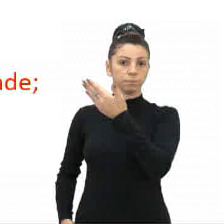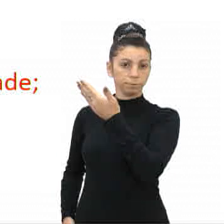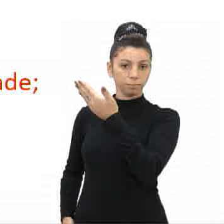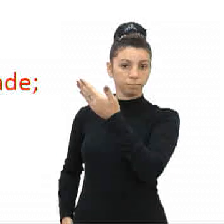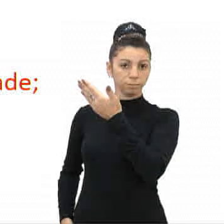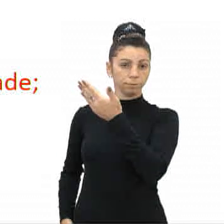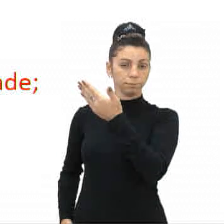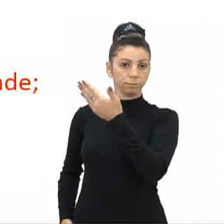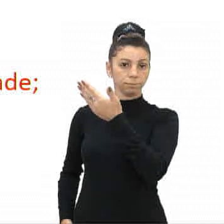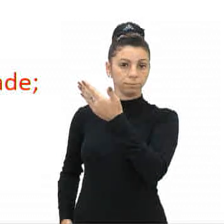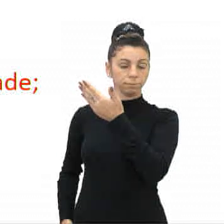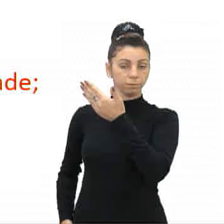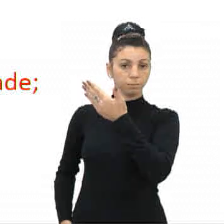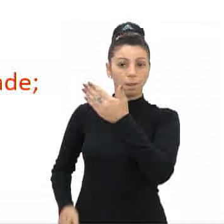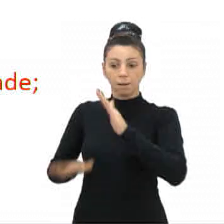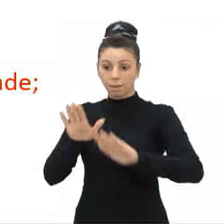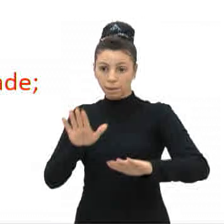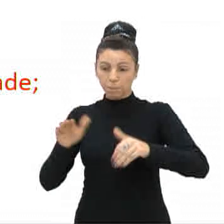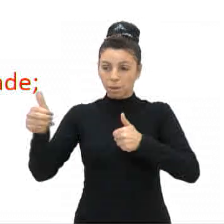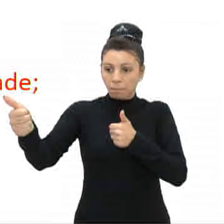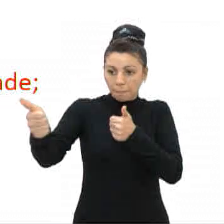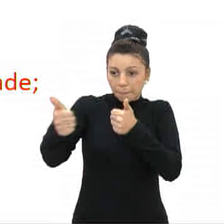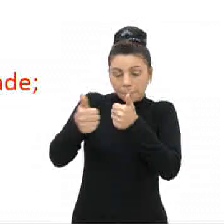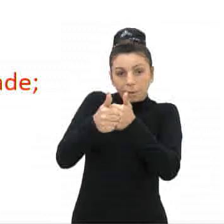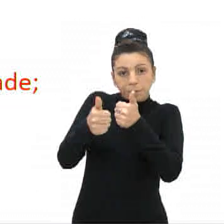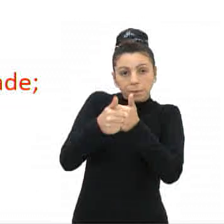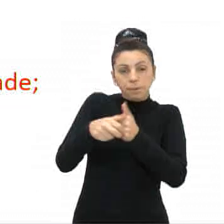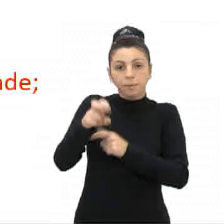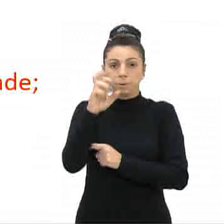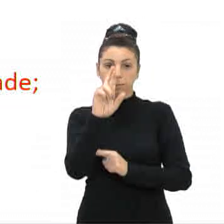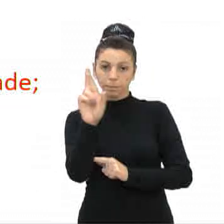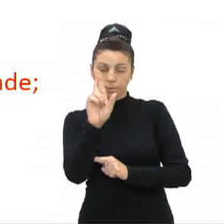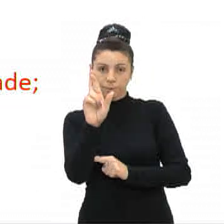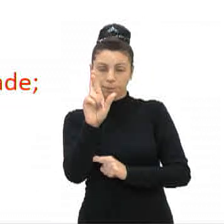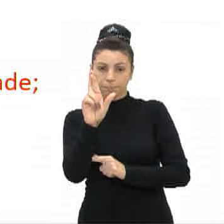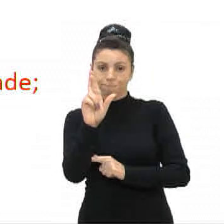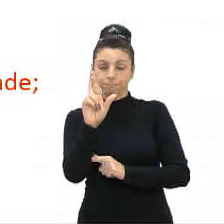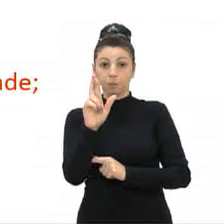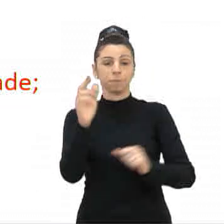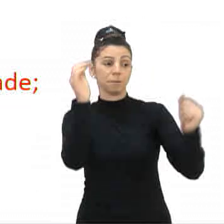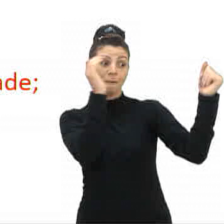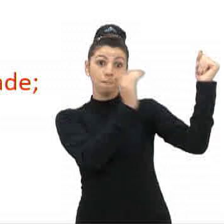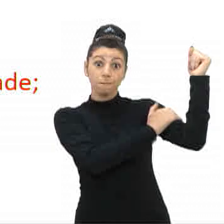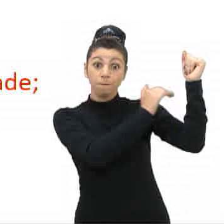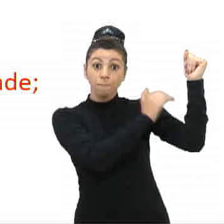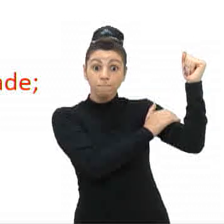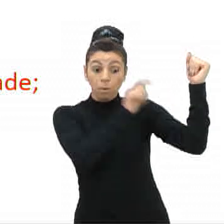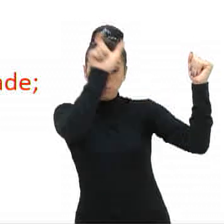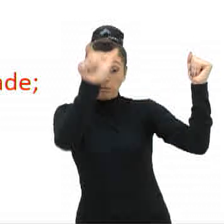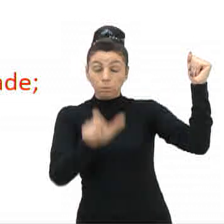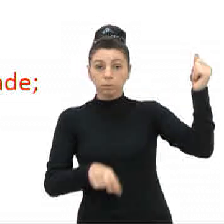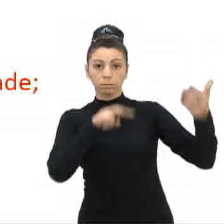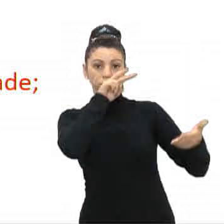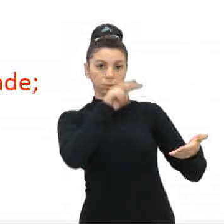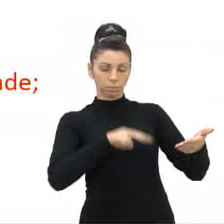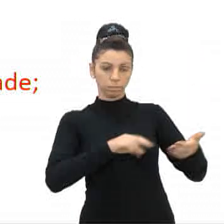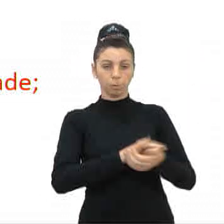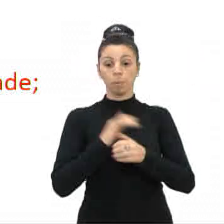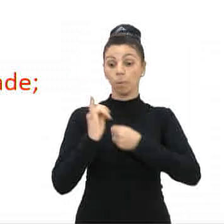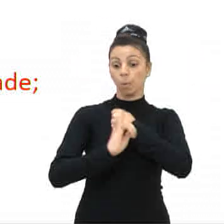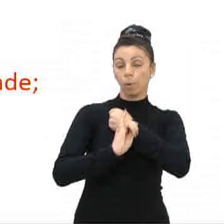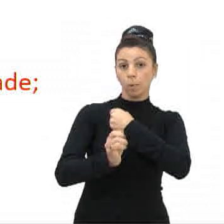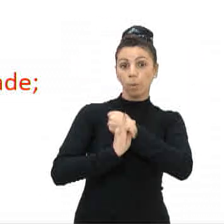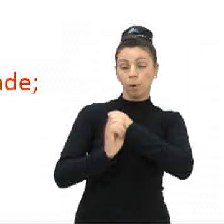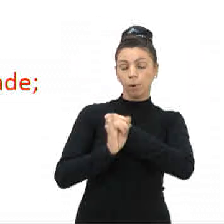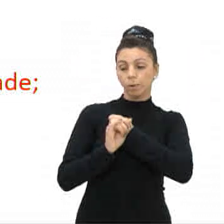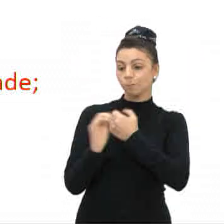Depende, para perto daqui, R$5. E haja força, leitor, né? Então, o cronista se dirige ao leitor como